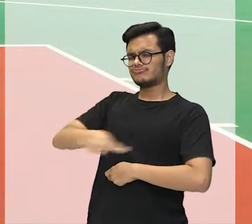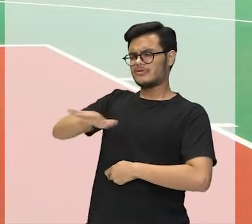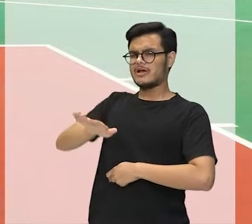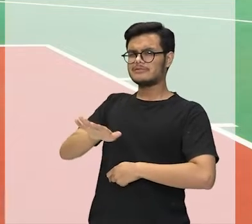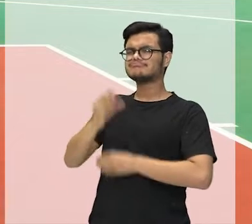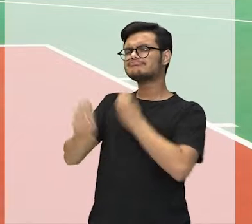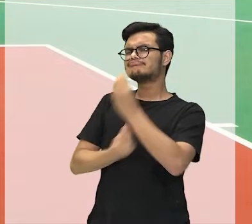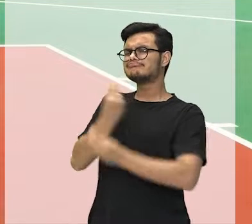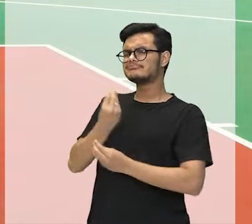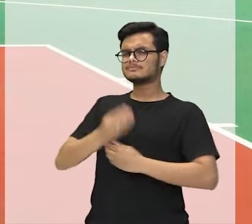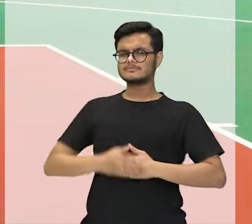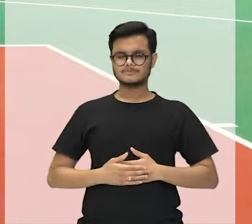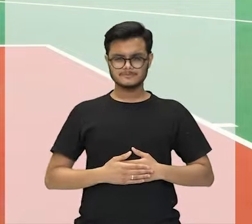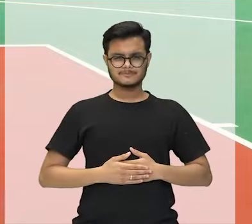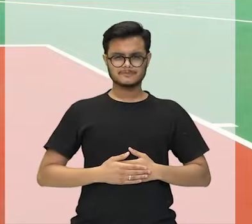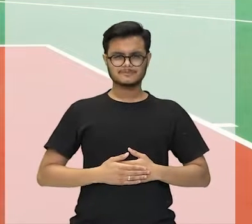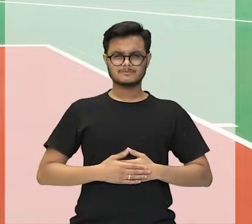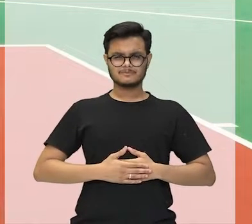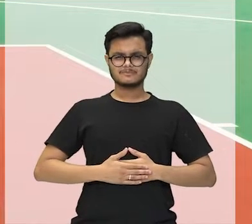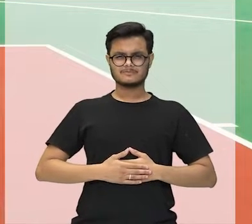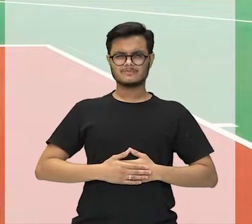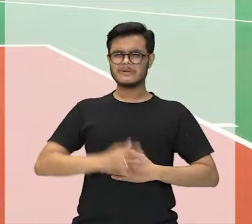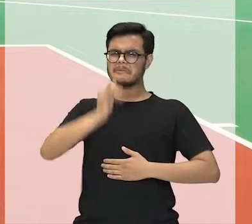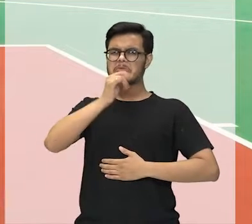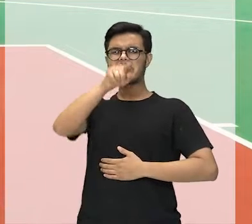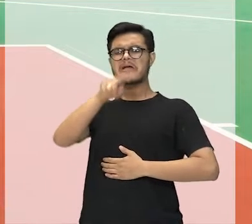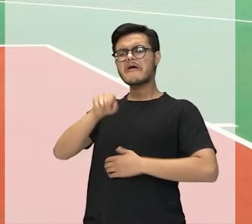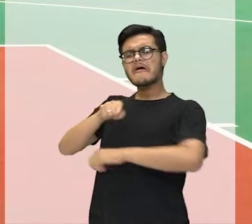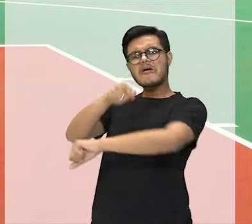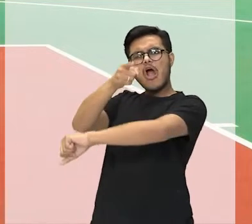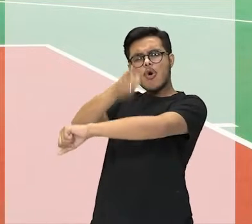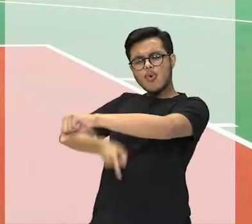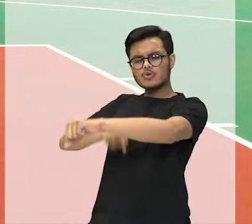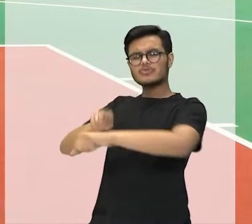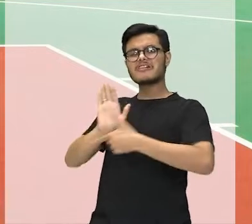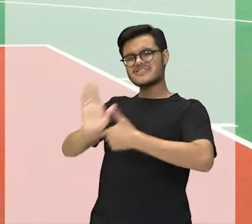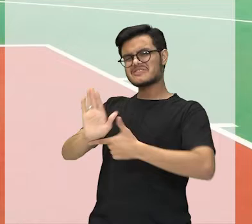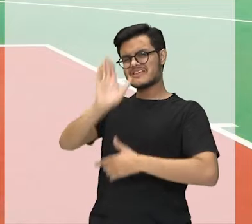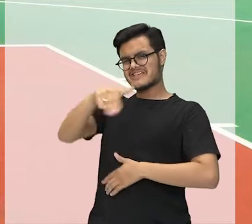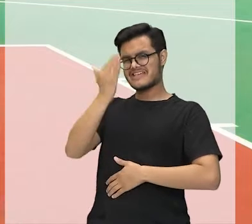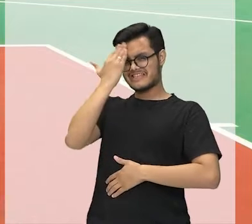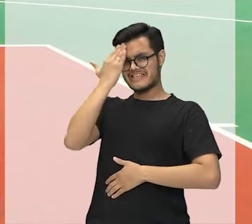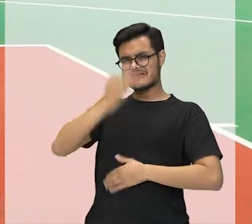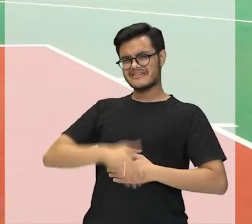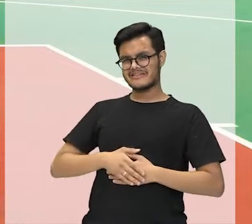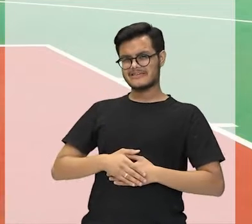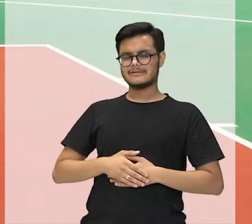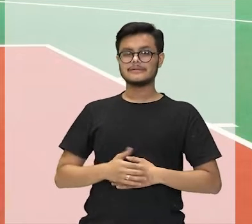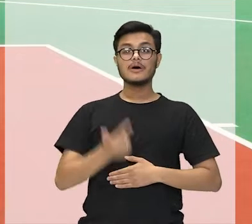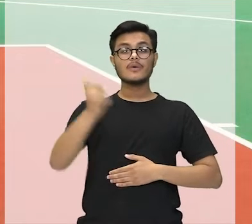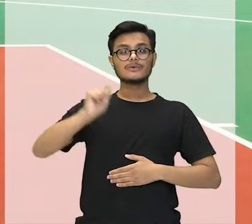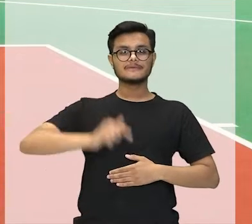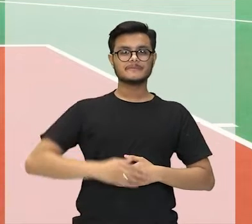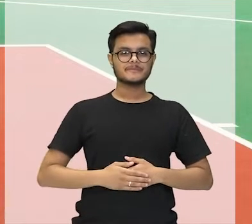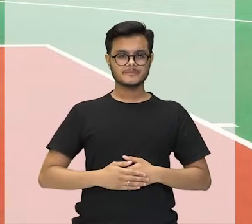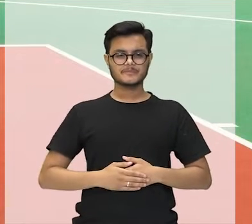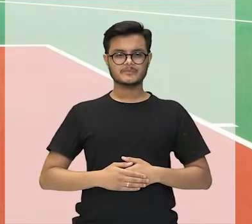situações? E aí, se alguém cortou a pele, você sabe o que deve fazer? Outra perguntinha.